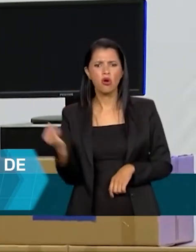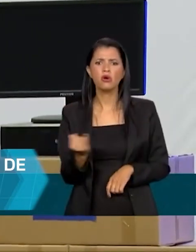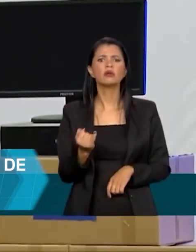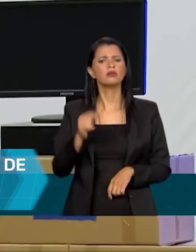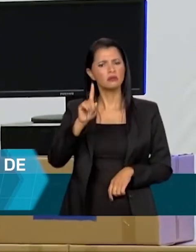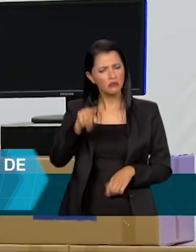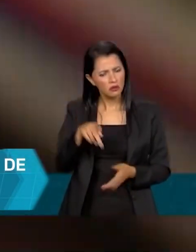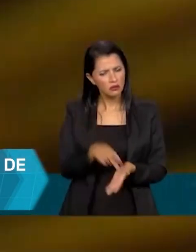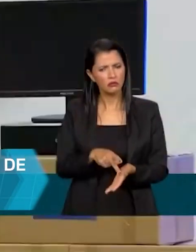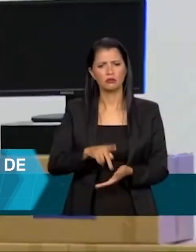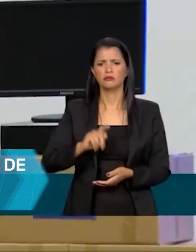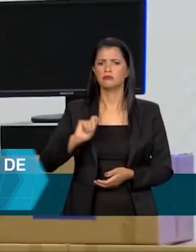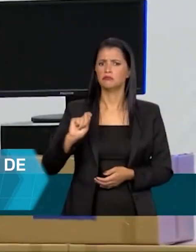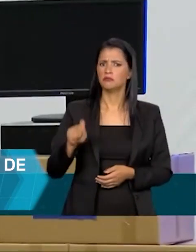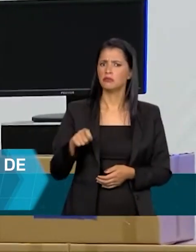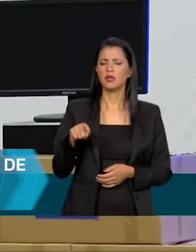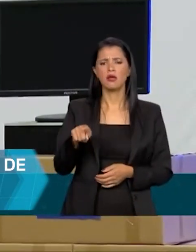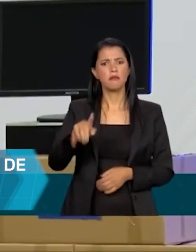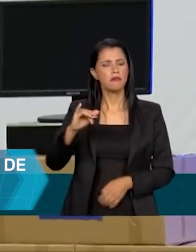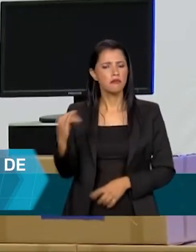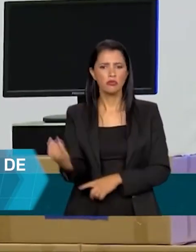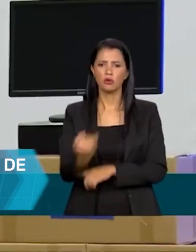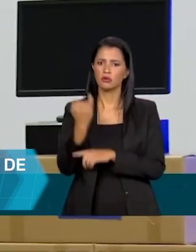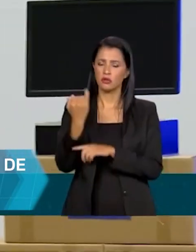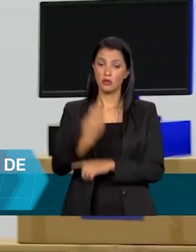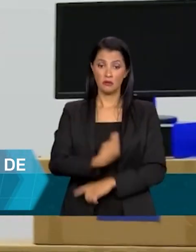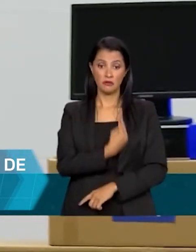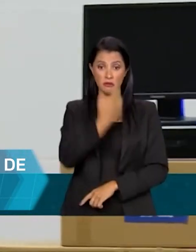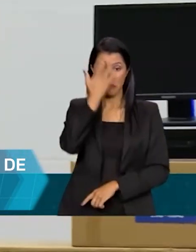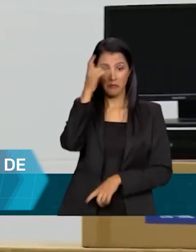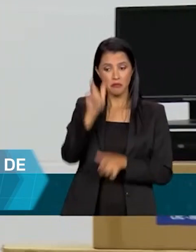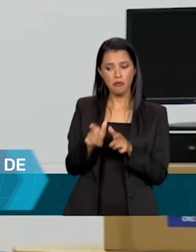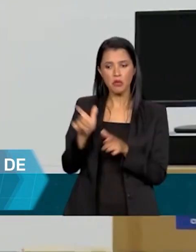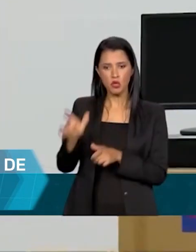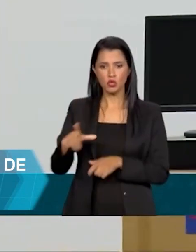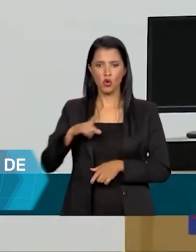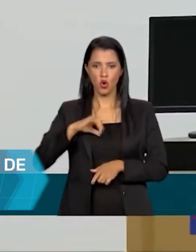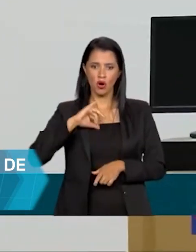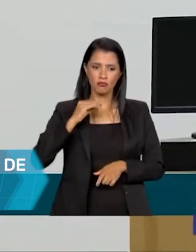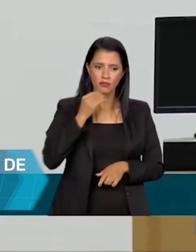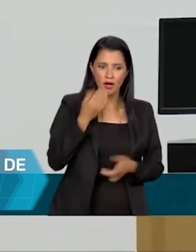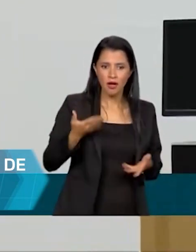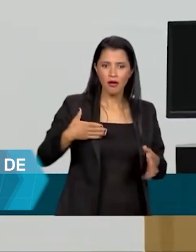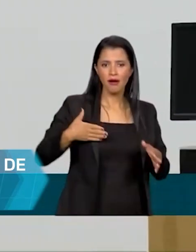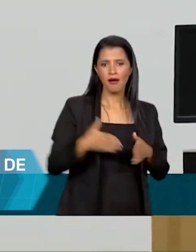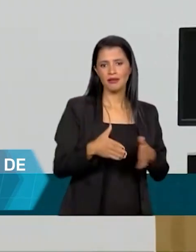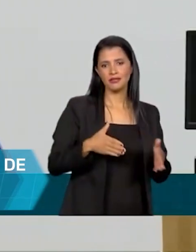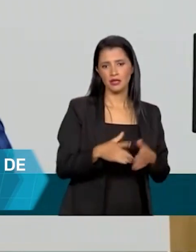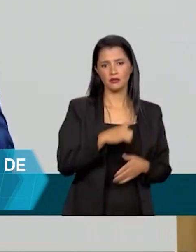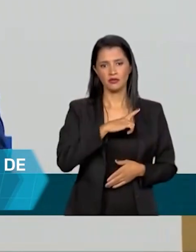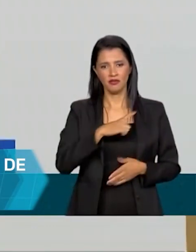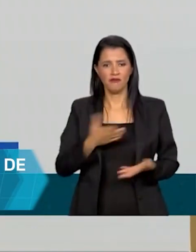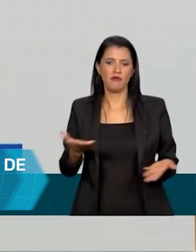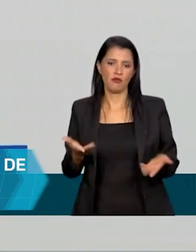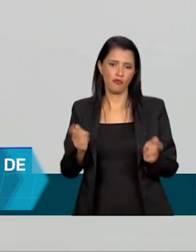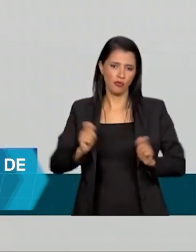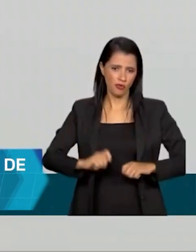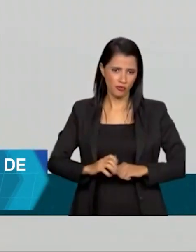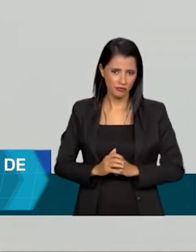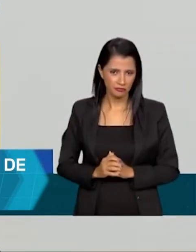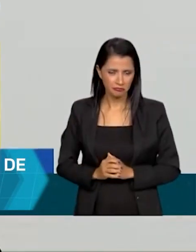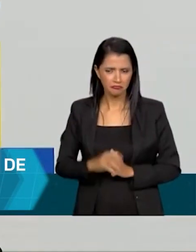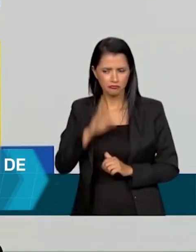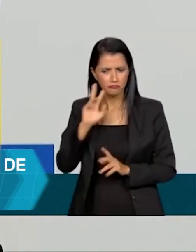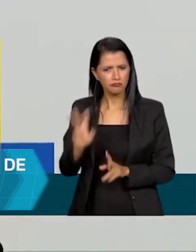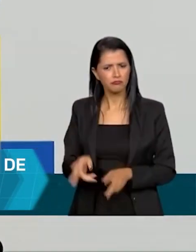importante na vida dessas pessoas que têm tido a oportunidade de ter acesso. E isso a gente tem